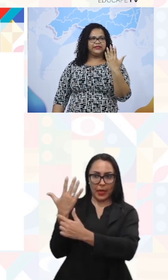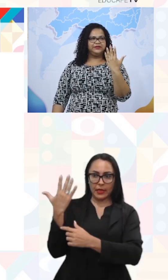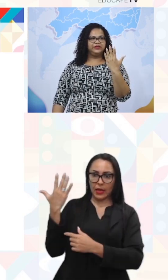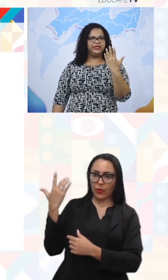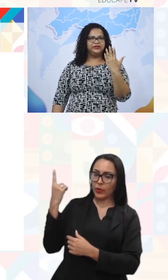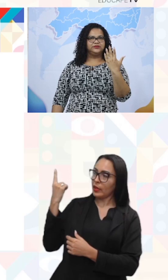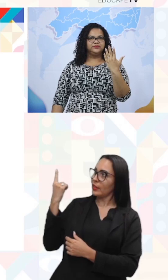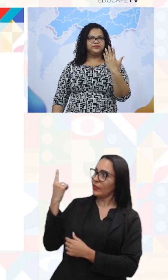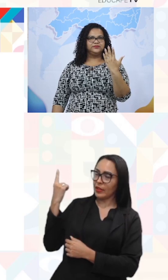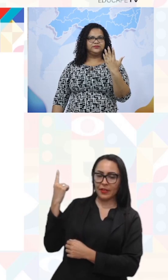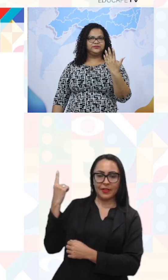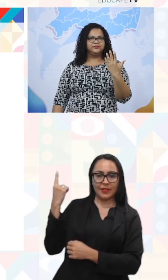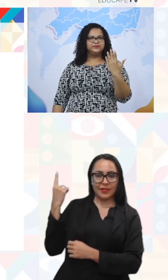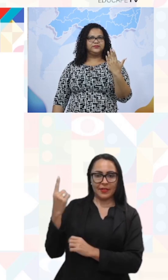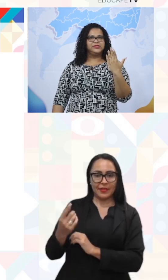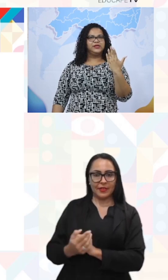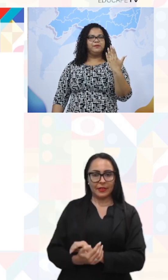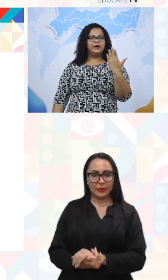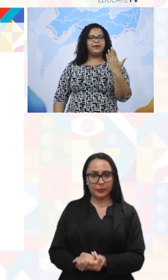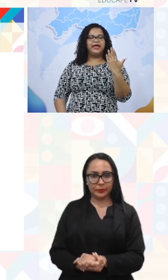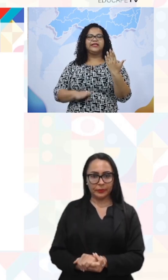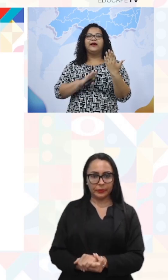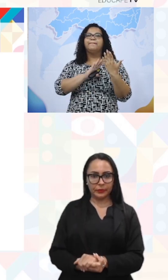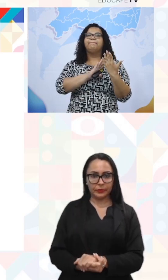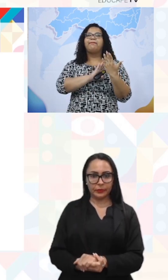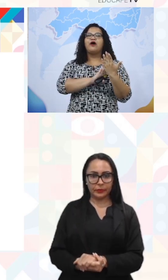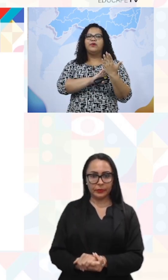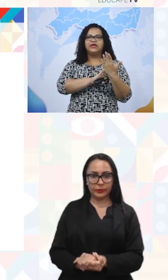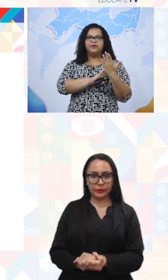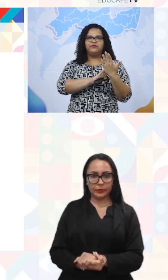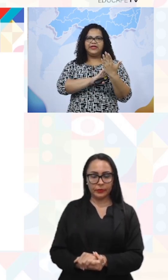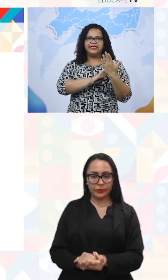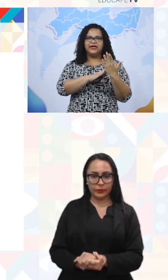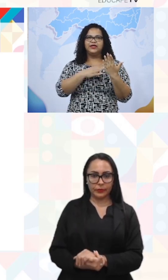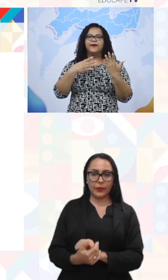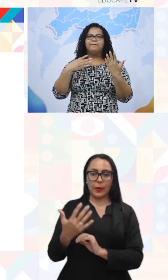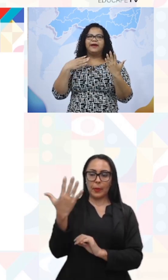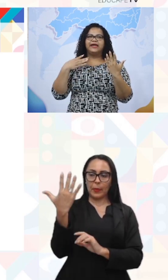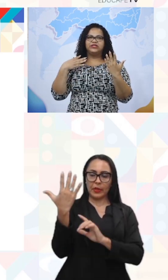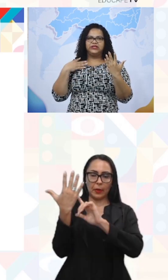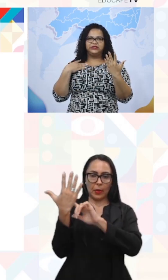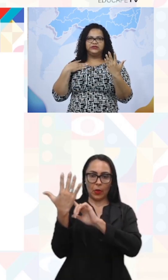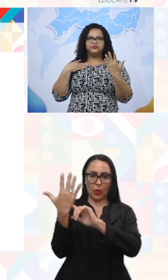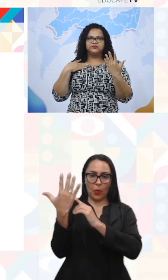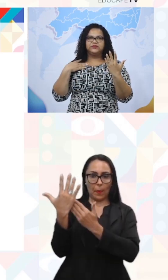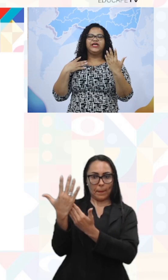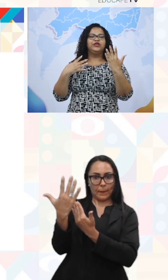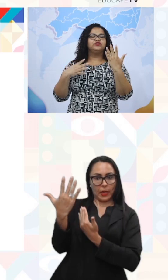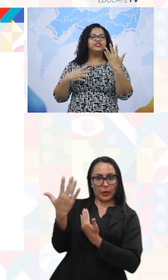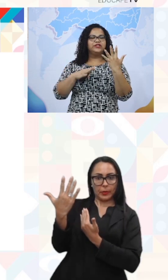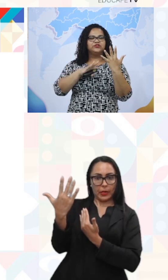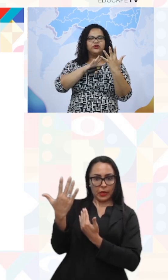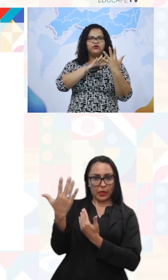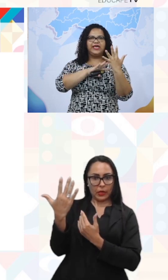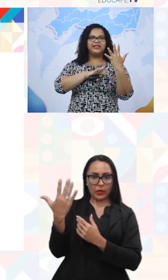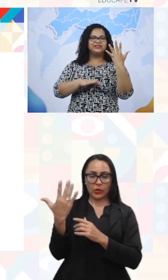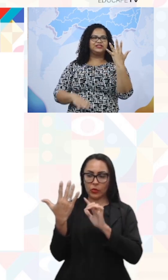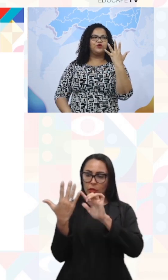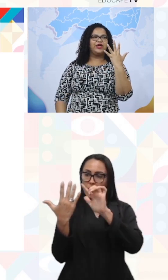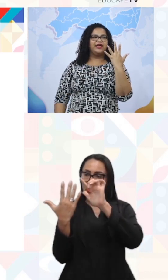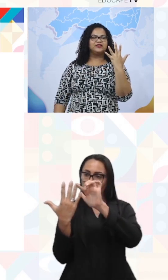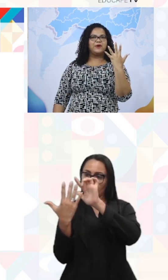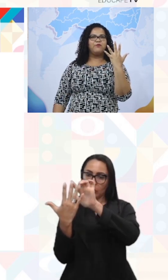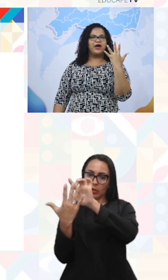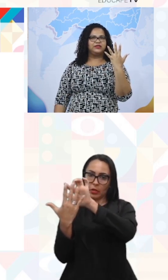aberta, tá vendo aí? Mão aberta, palma da mão virada para a gente. E os dedos, ó, eles